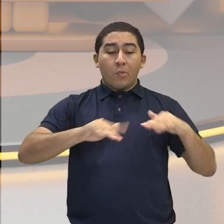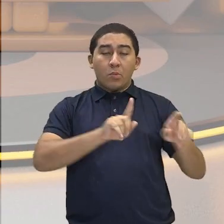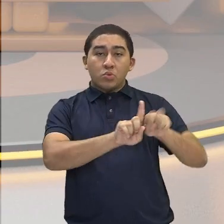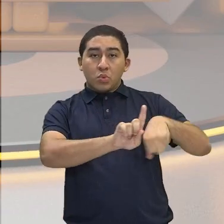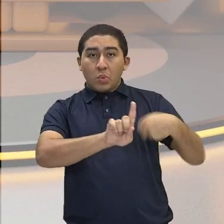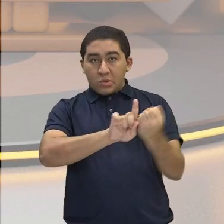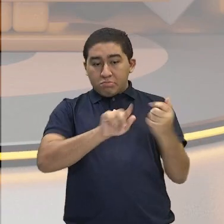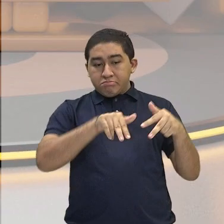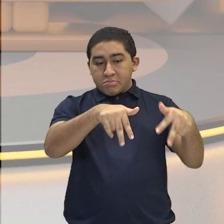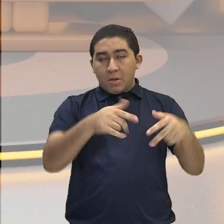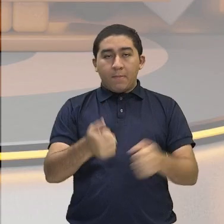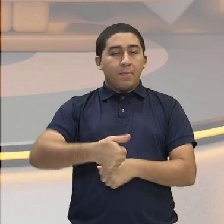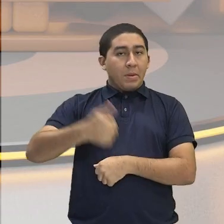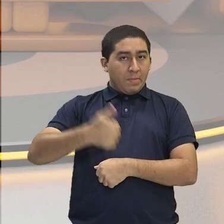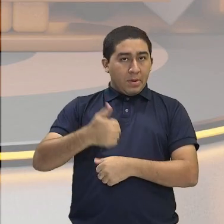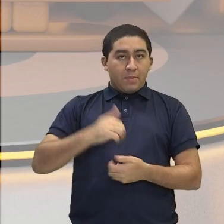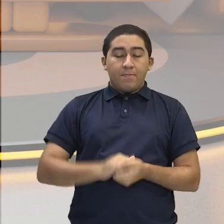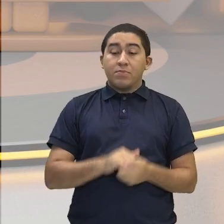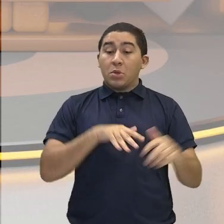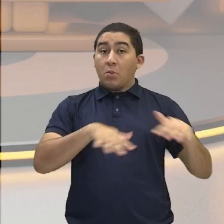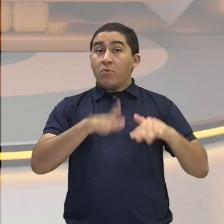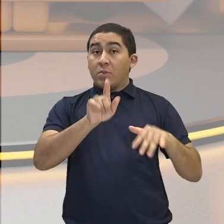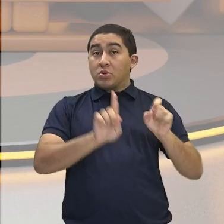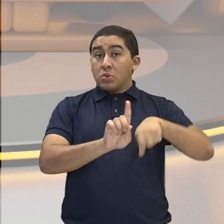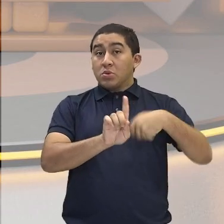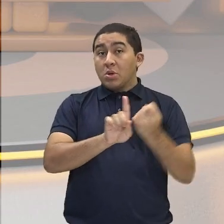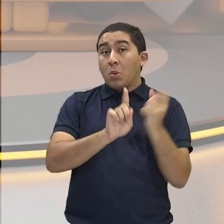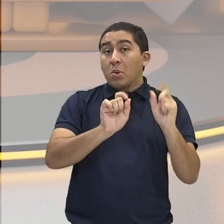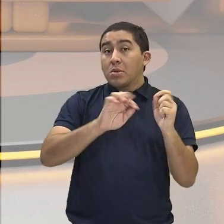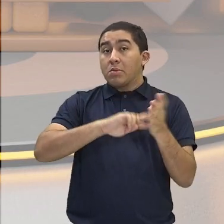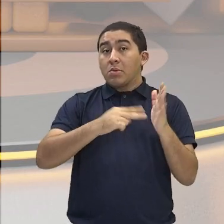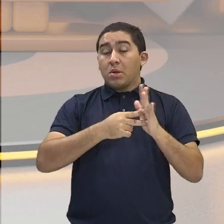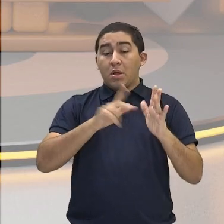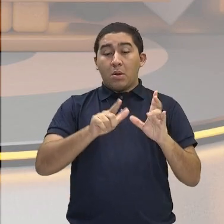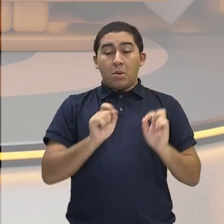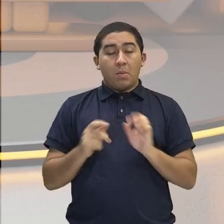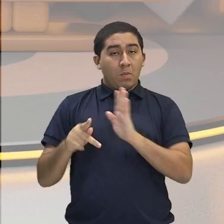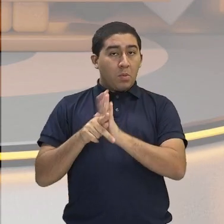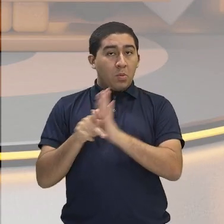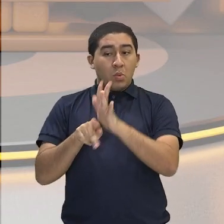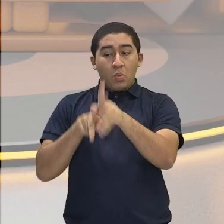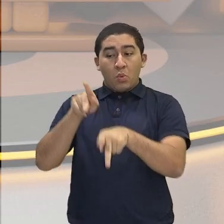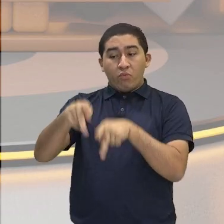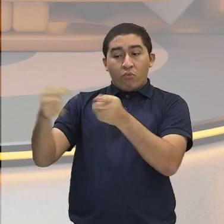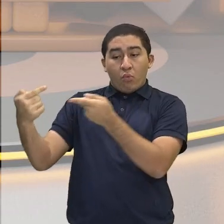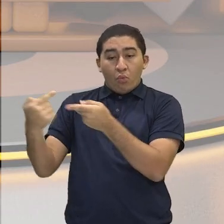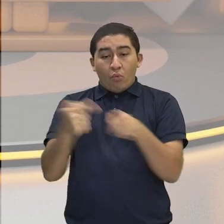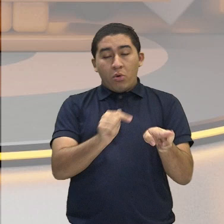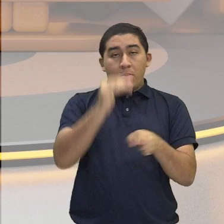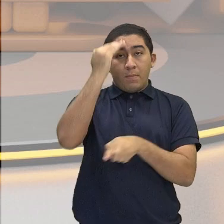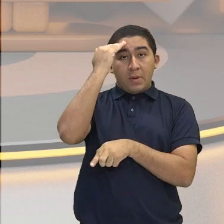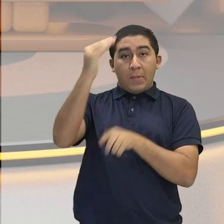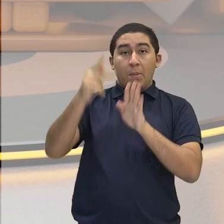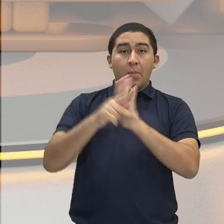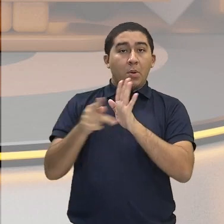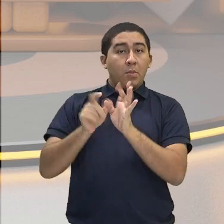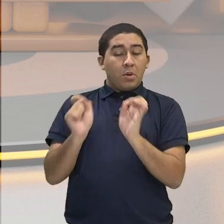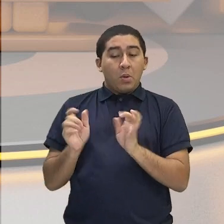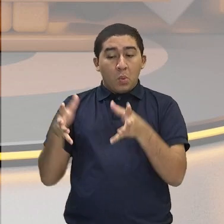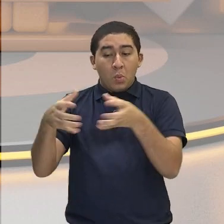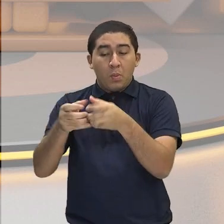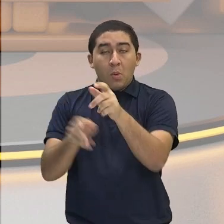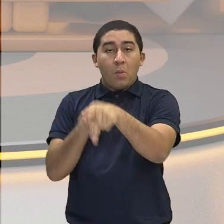Primeiro, esses movimentos eles foram reações da população, principalmente das camadas